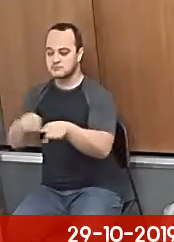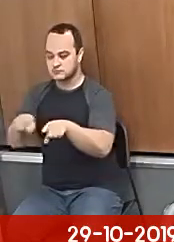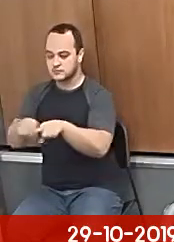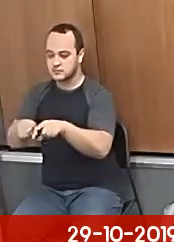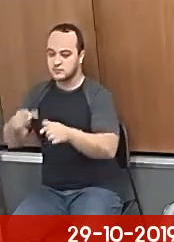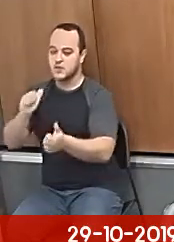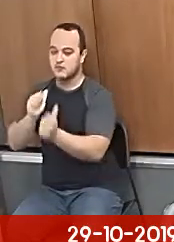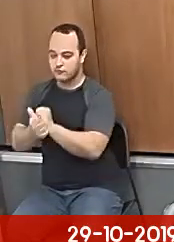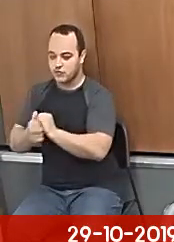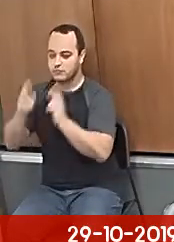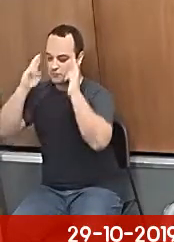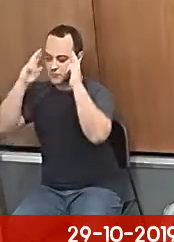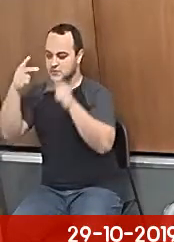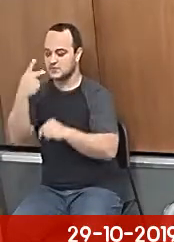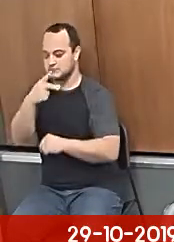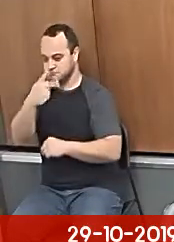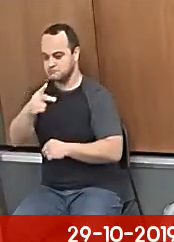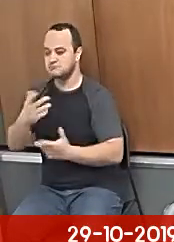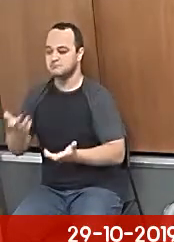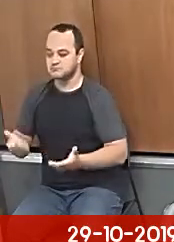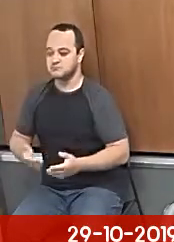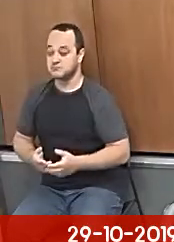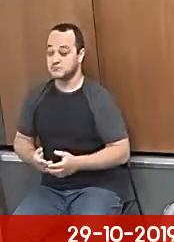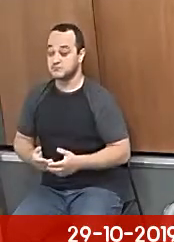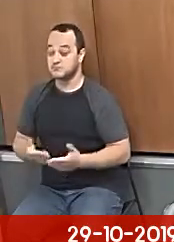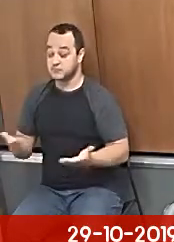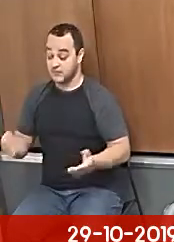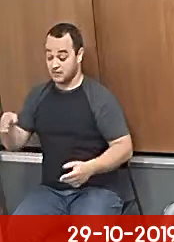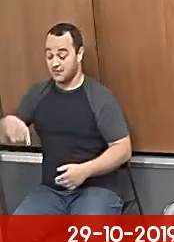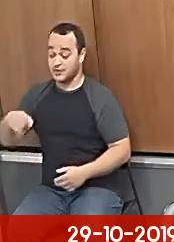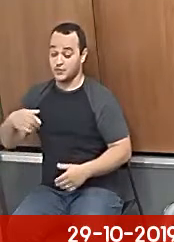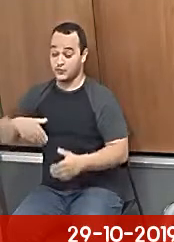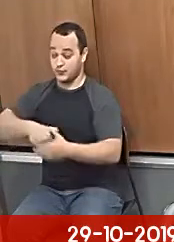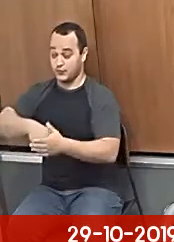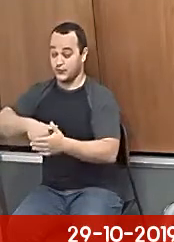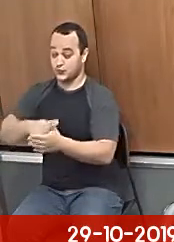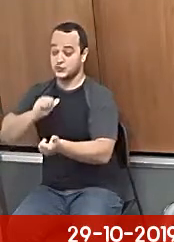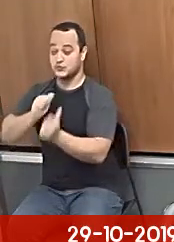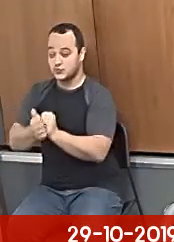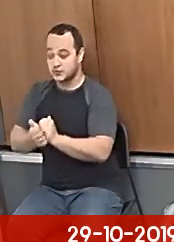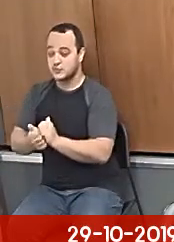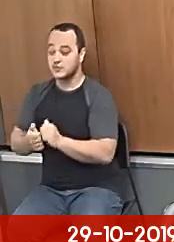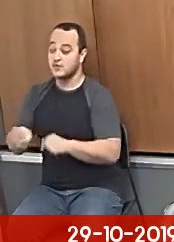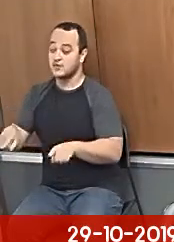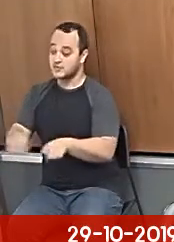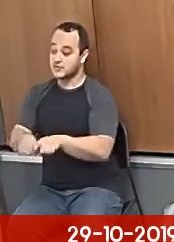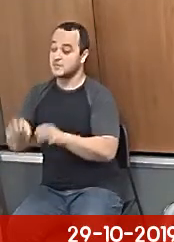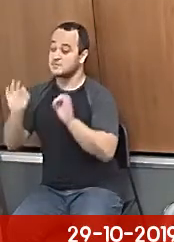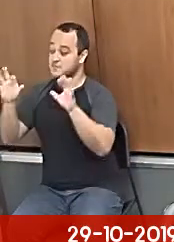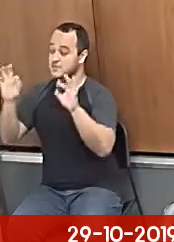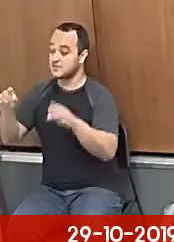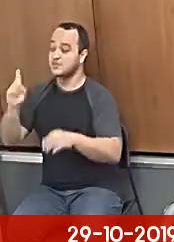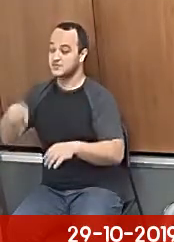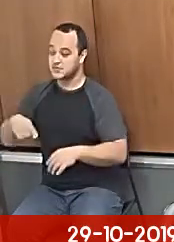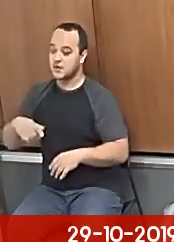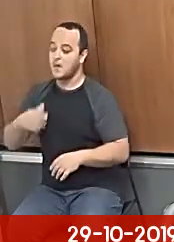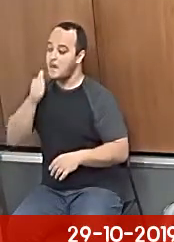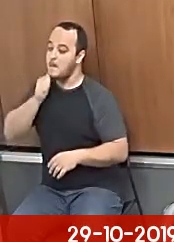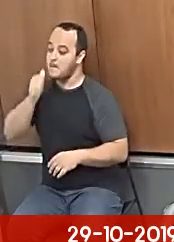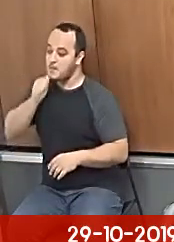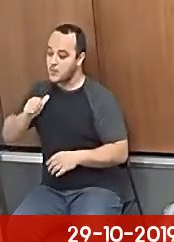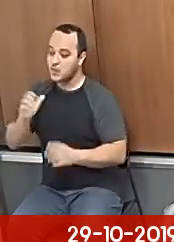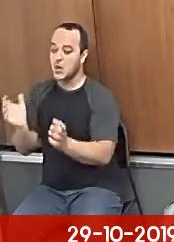importante, através da gente está vendo que o futebol está crescendo através do futebol de feminino, a Série B, que vocês vêm